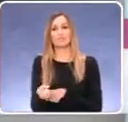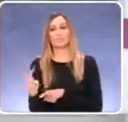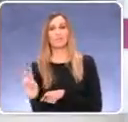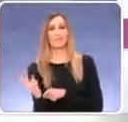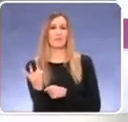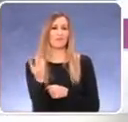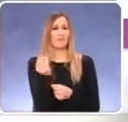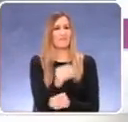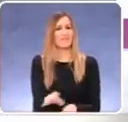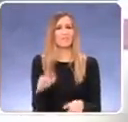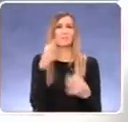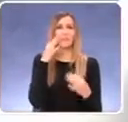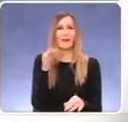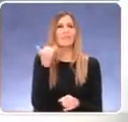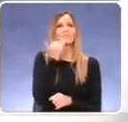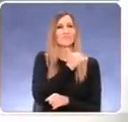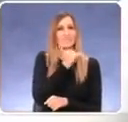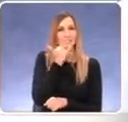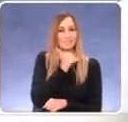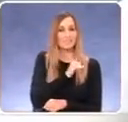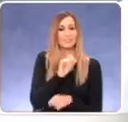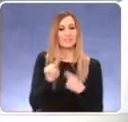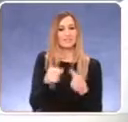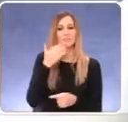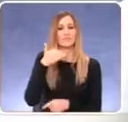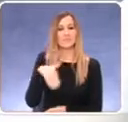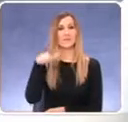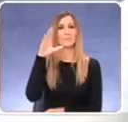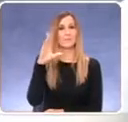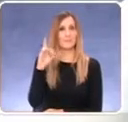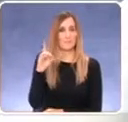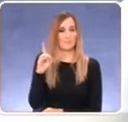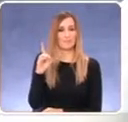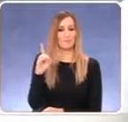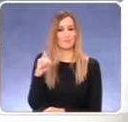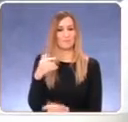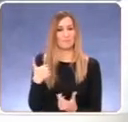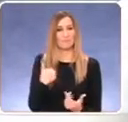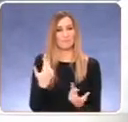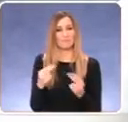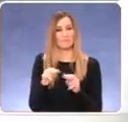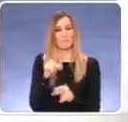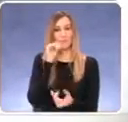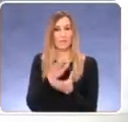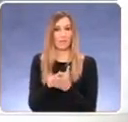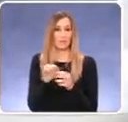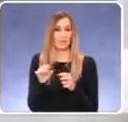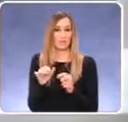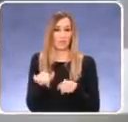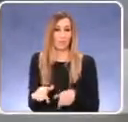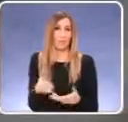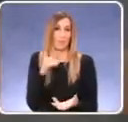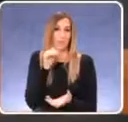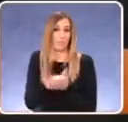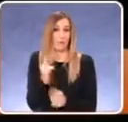infância normal, feliz. Aos 16 anos, juntei-me com o meu marido, que é hoje meu atual